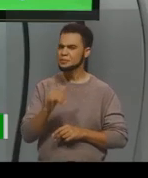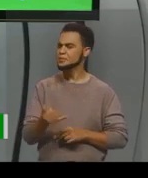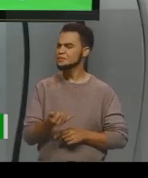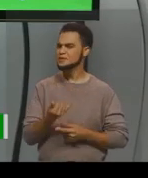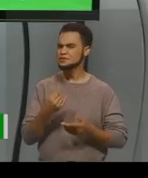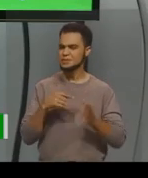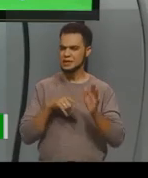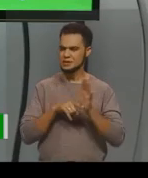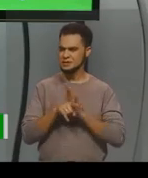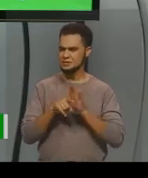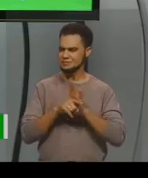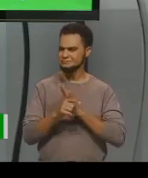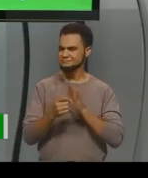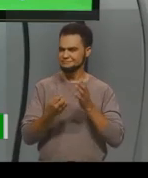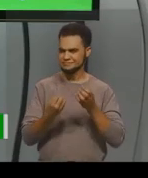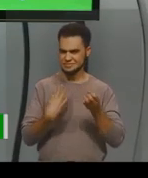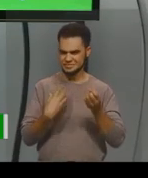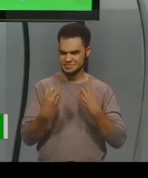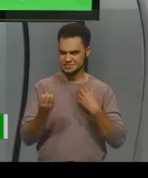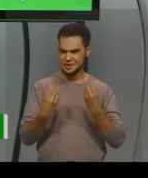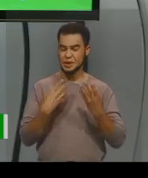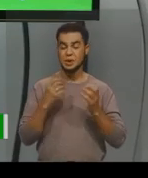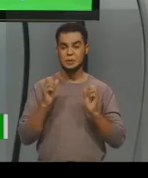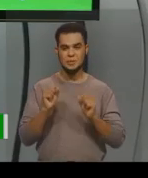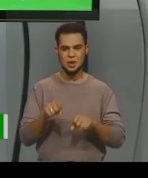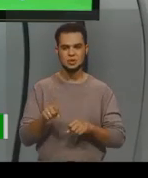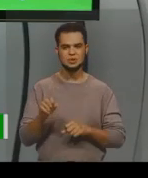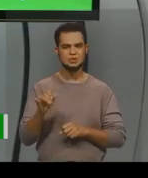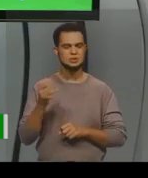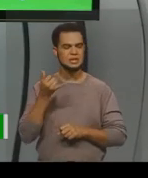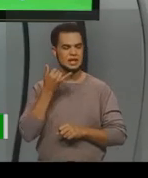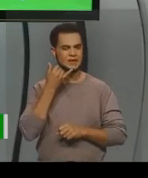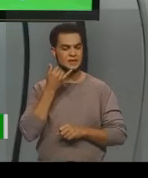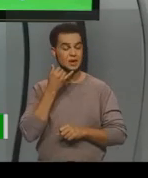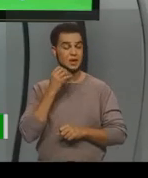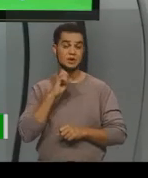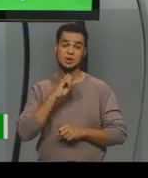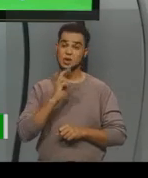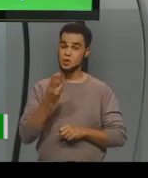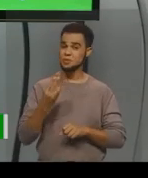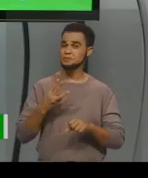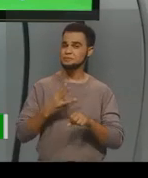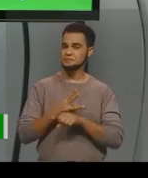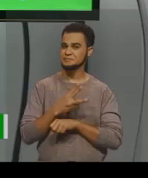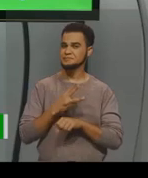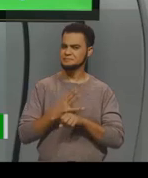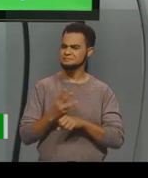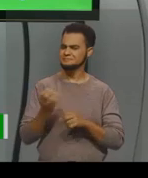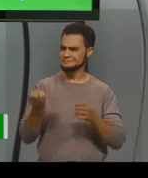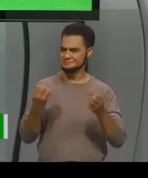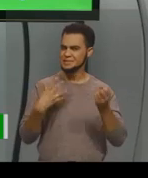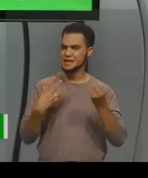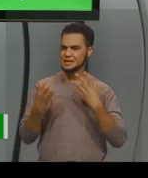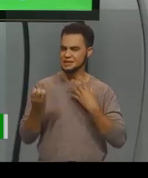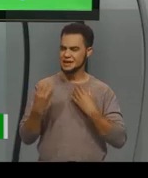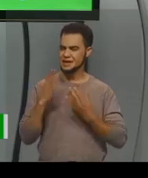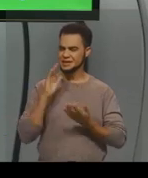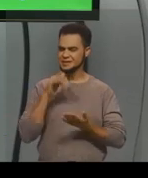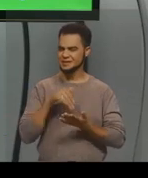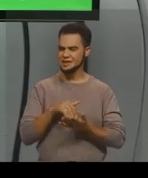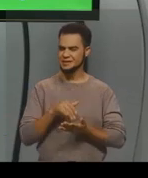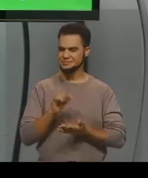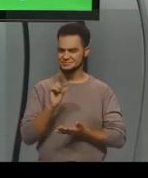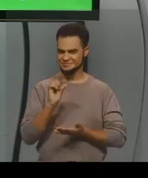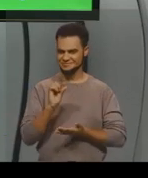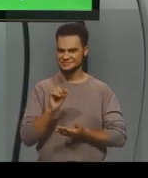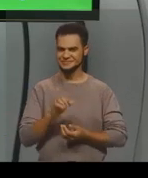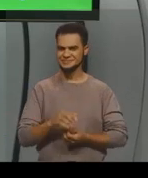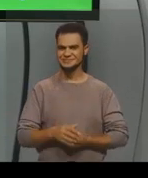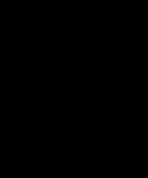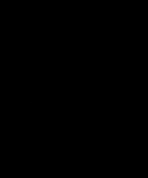sua pergunta para a gente. É só ligar no telefone fixo ou enviar uma mensagem para o nosso WhatsApp. Até já!